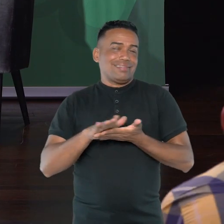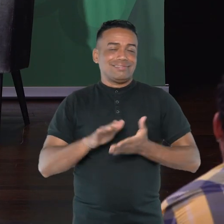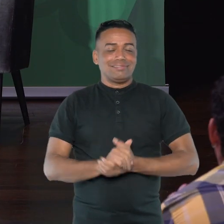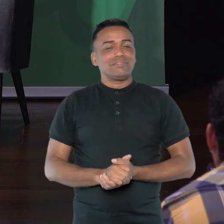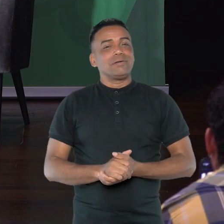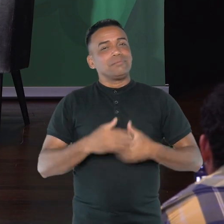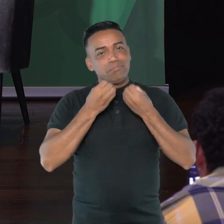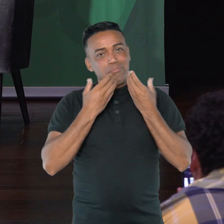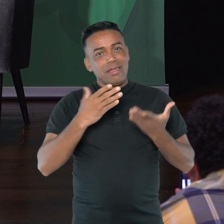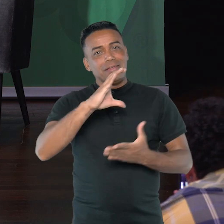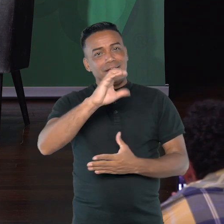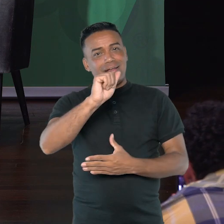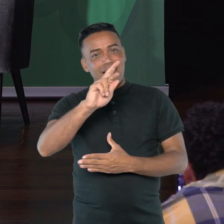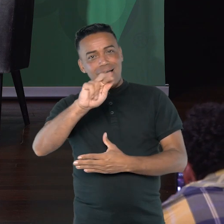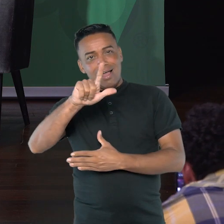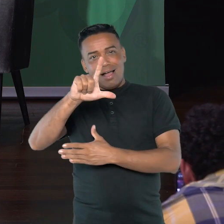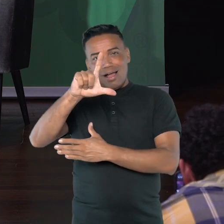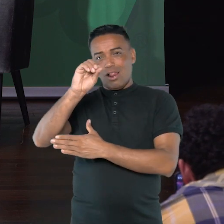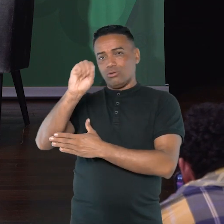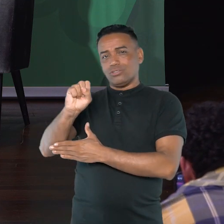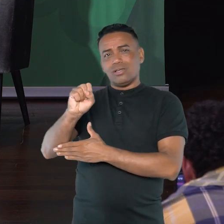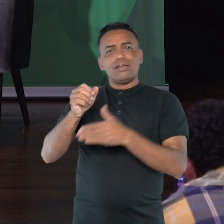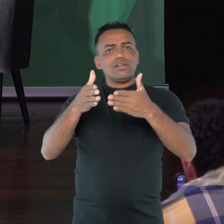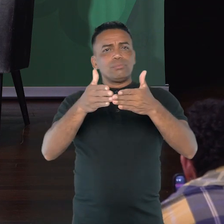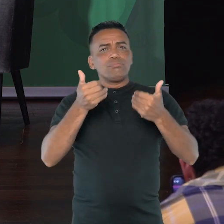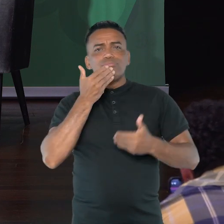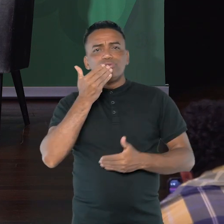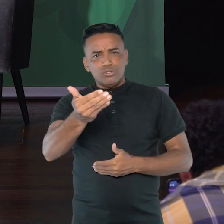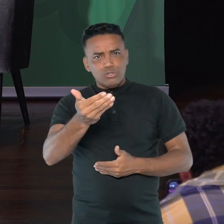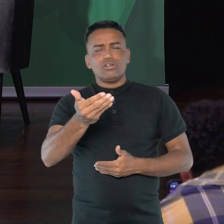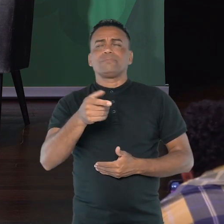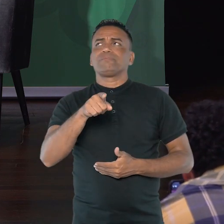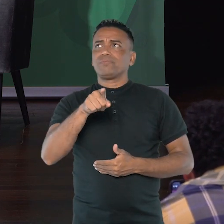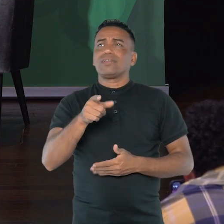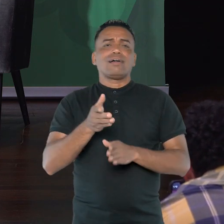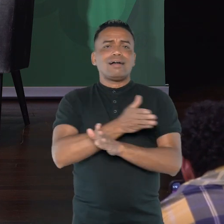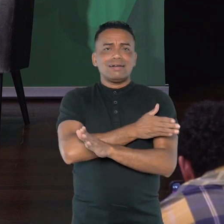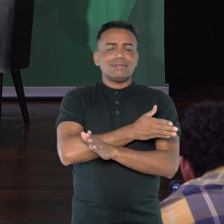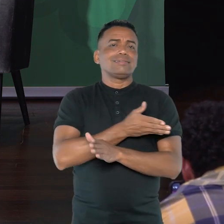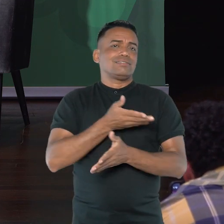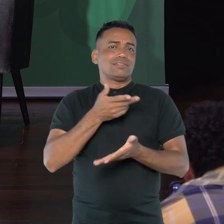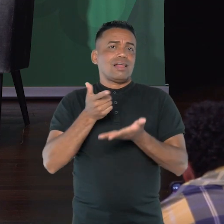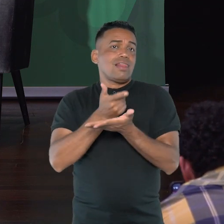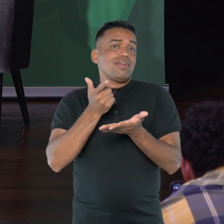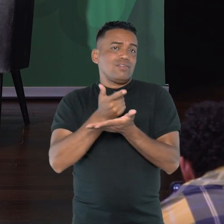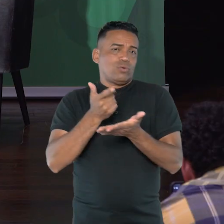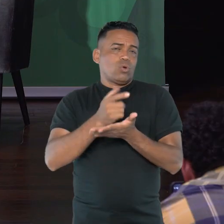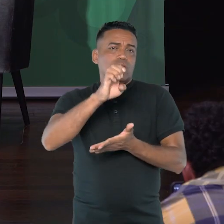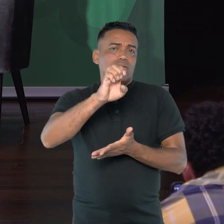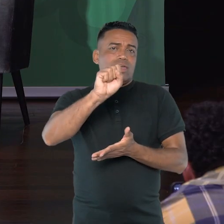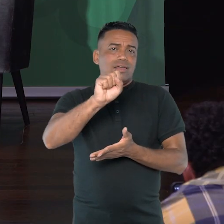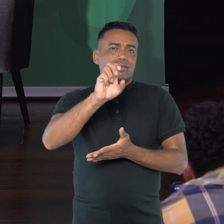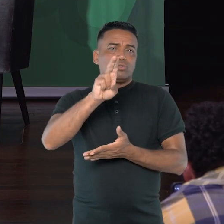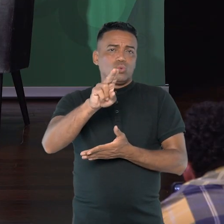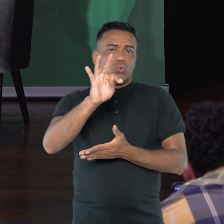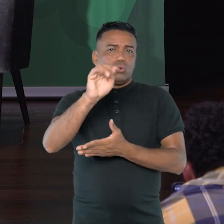Bem, Carlos, vamos começar. Eu queria primeiro pedir que, antes de você falar sobre O Escutador, que é o livro que está sendo lançado